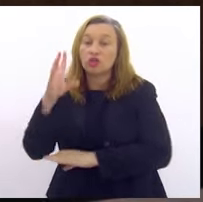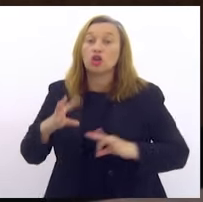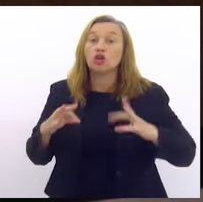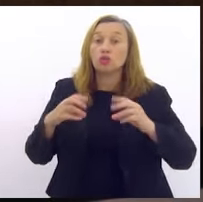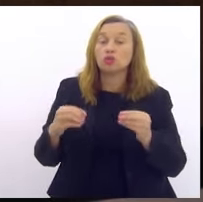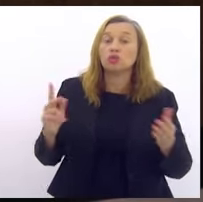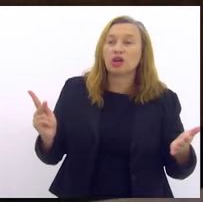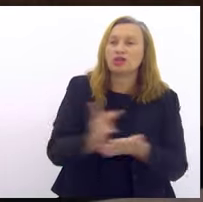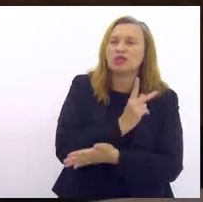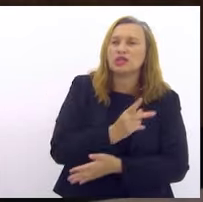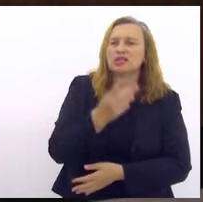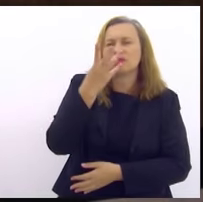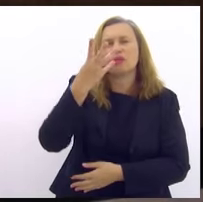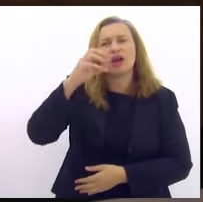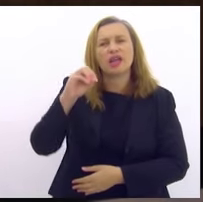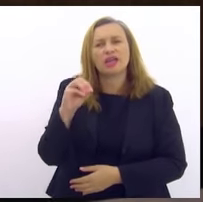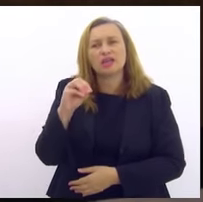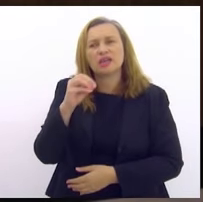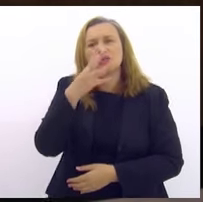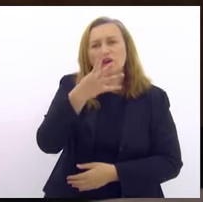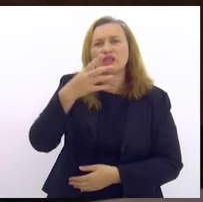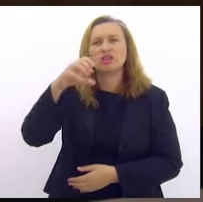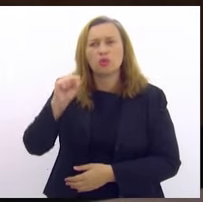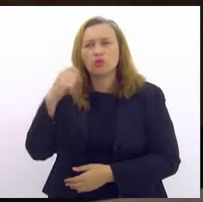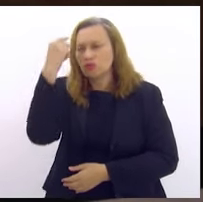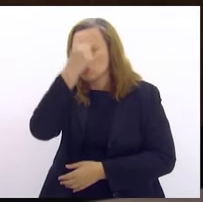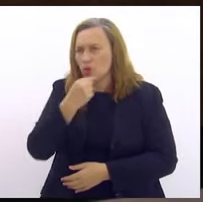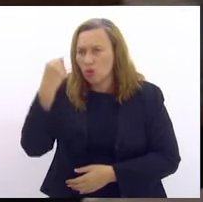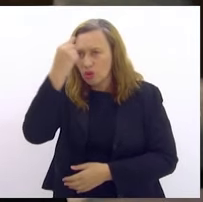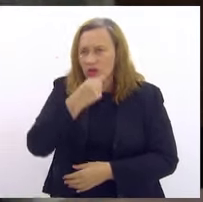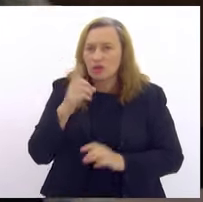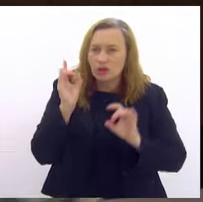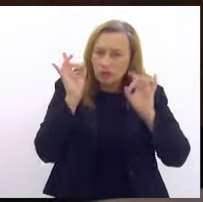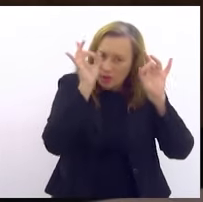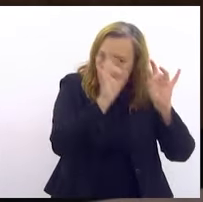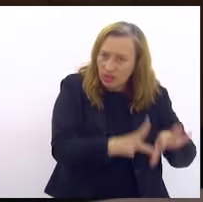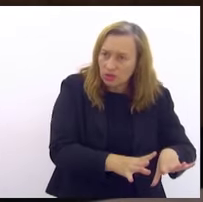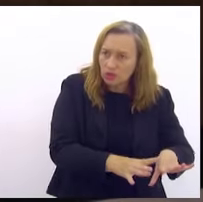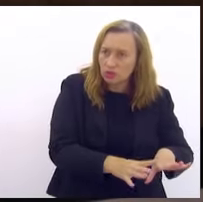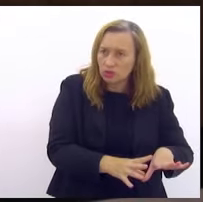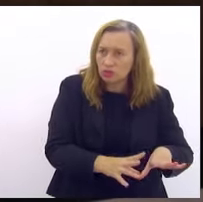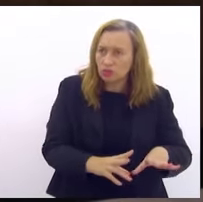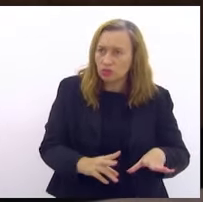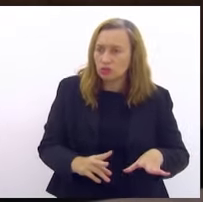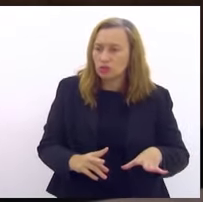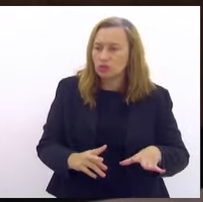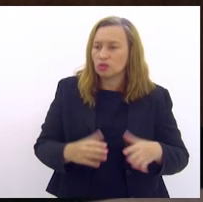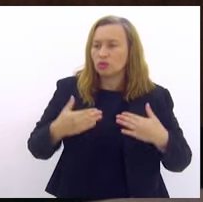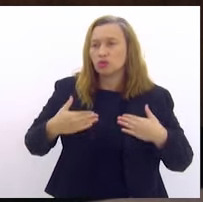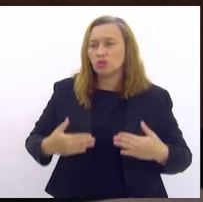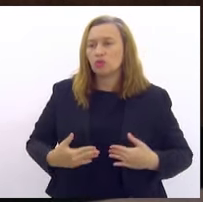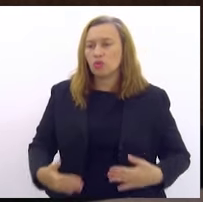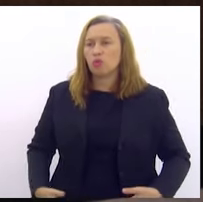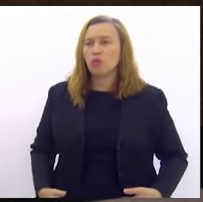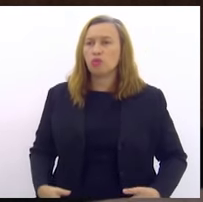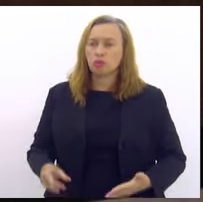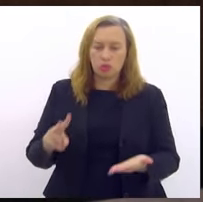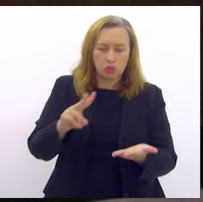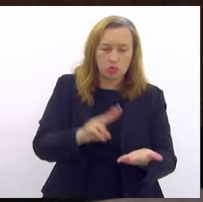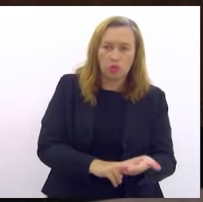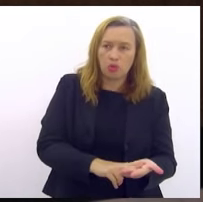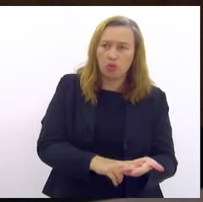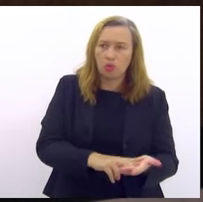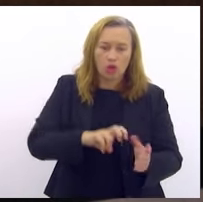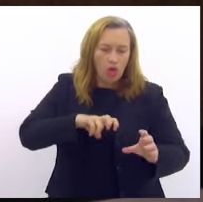nas últimas 48 horas, desde o abandono do corpo do sujeito que foi atropelado